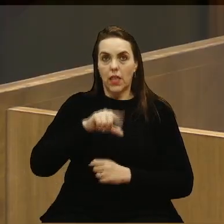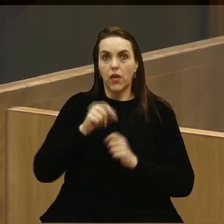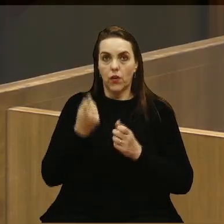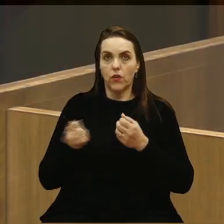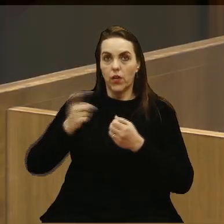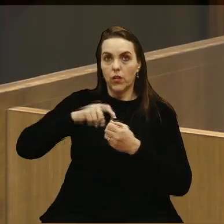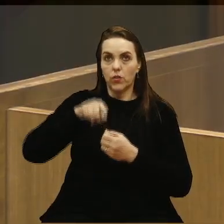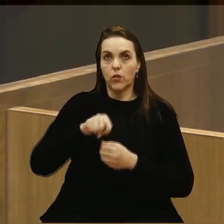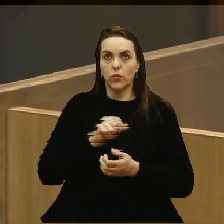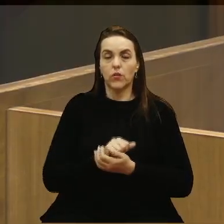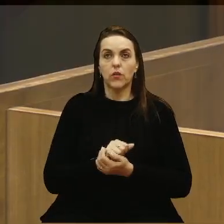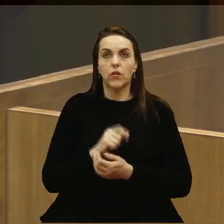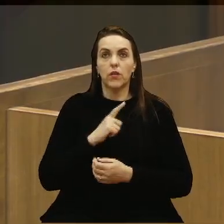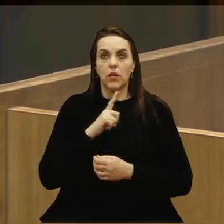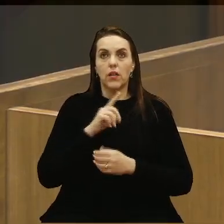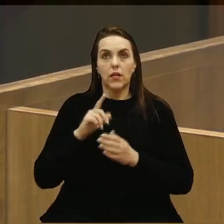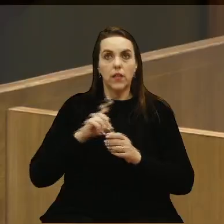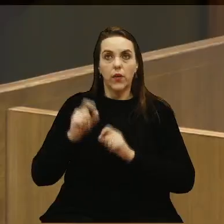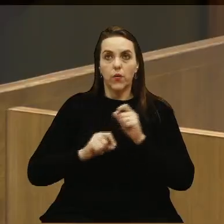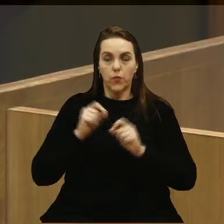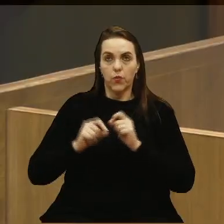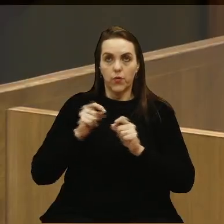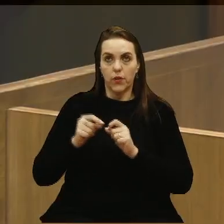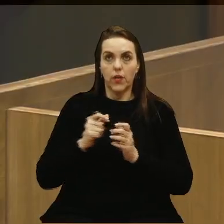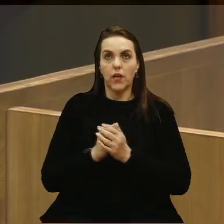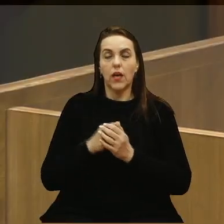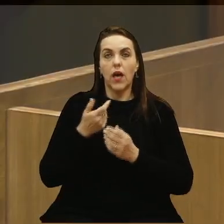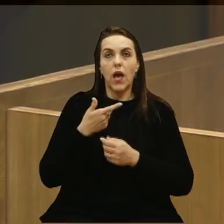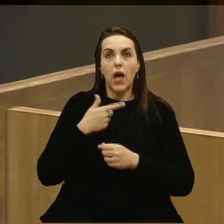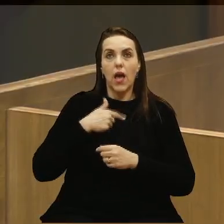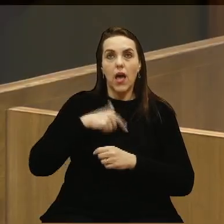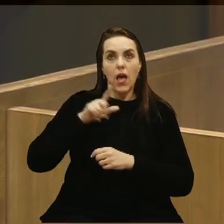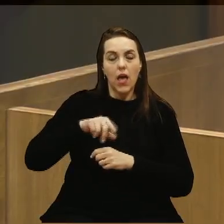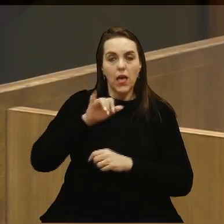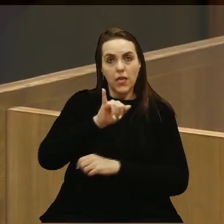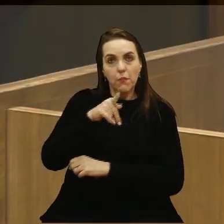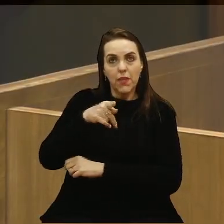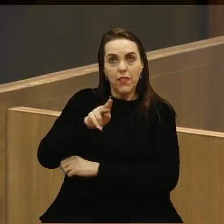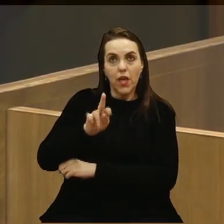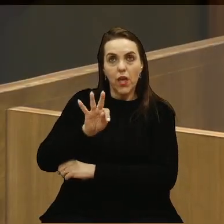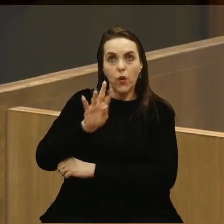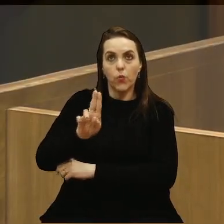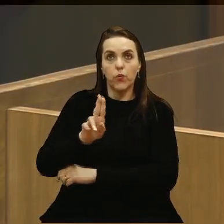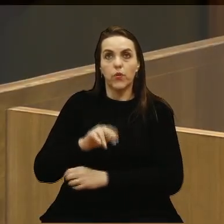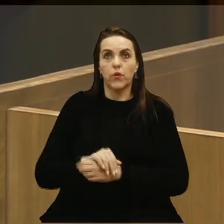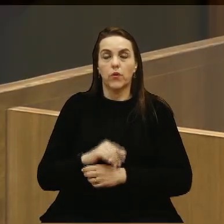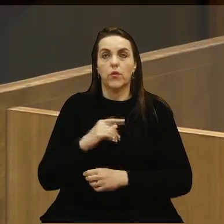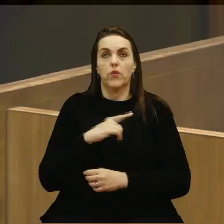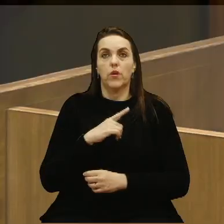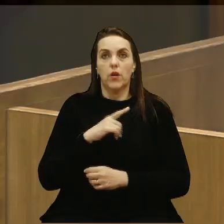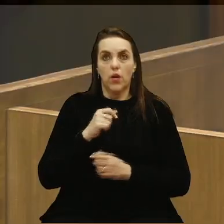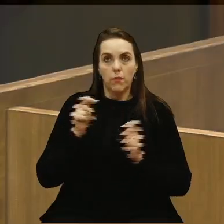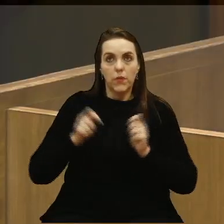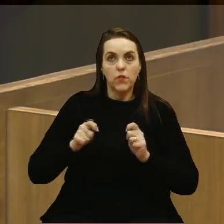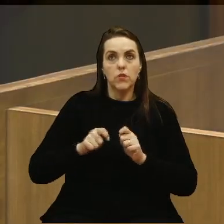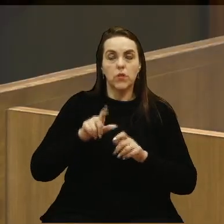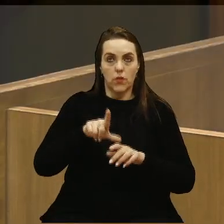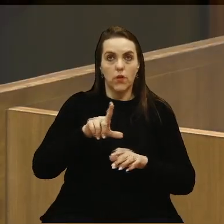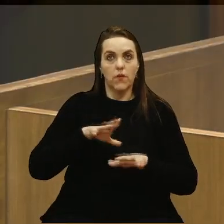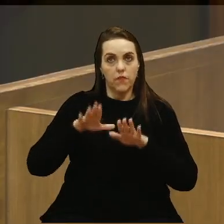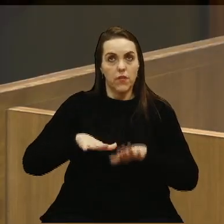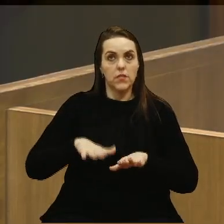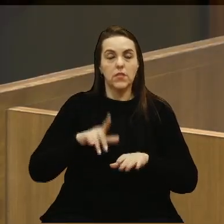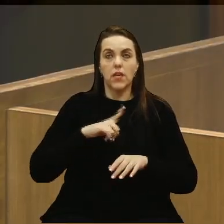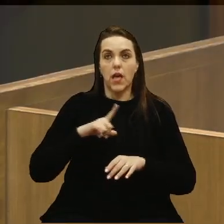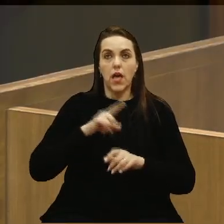retorno, tem a contrapartida, porque nesse momento as pessoas vão pagar o seu IPTU, as pessoas vão poder fazer a